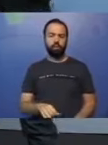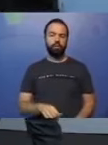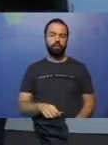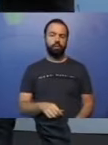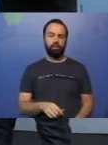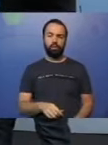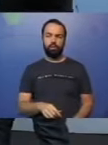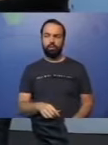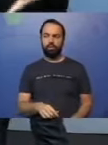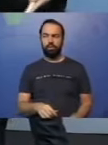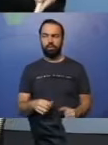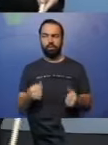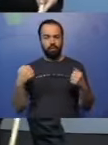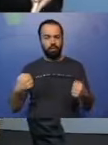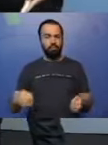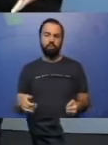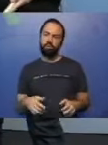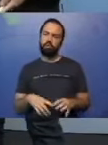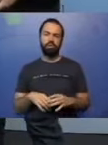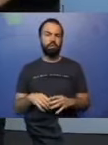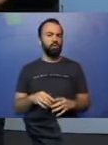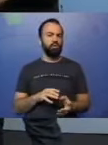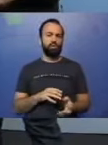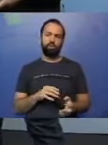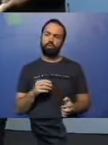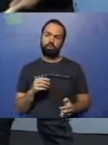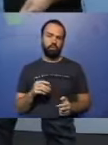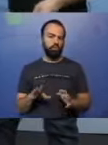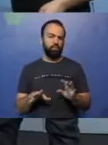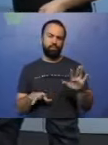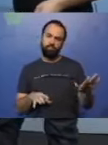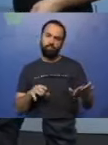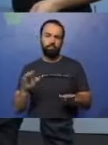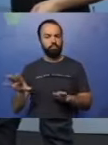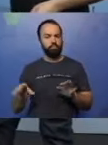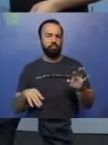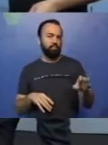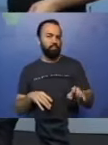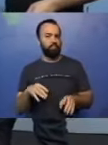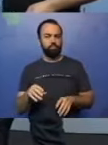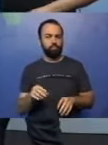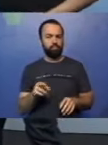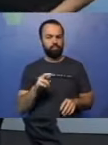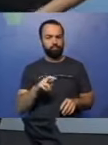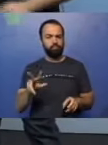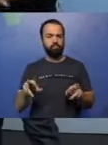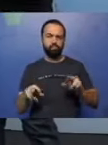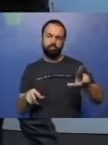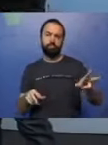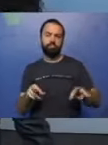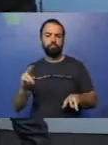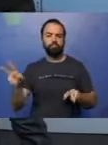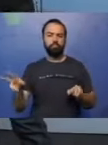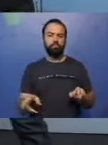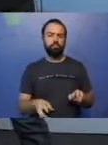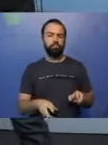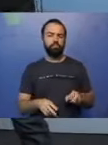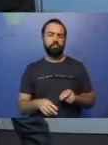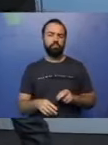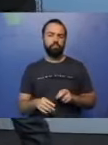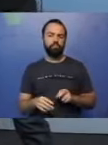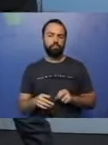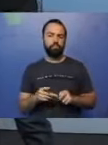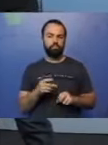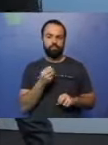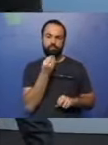acontecer qualquer um desses casos. O que é a probabilidade? É a